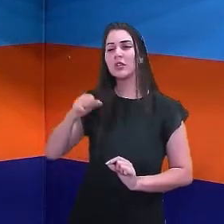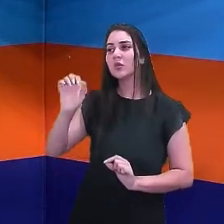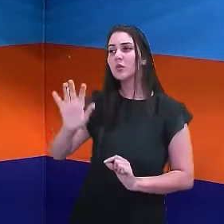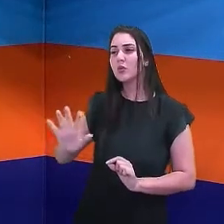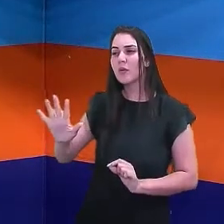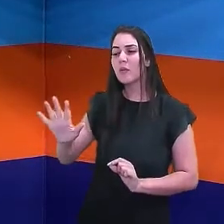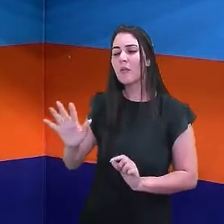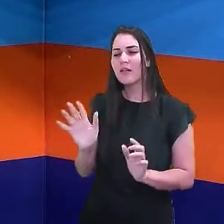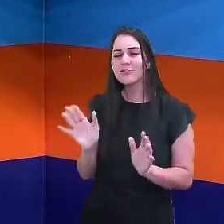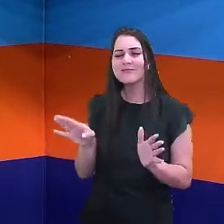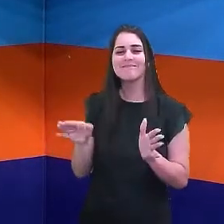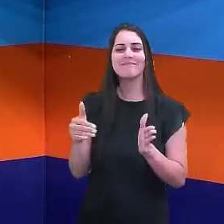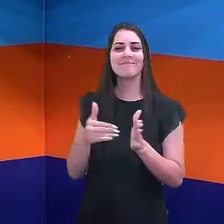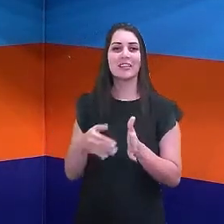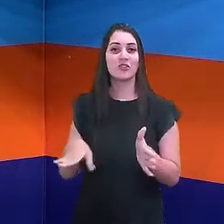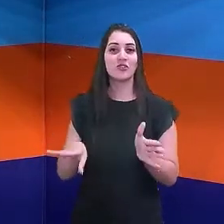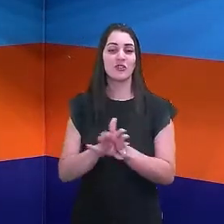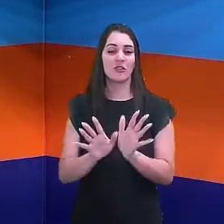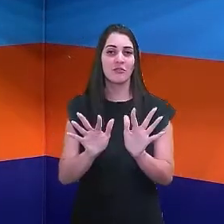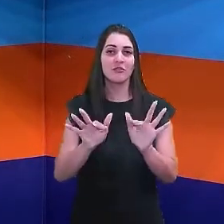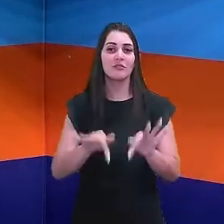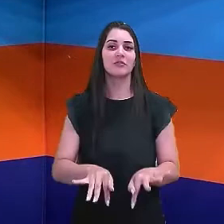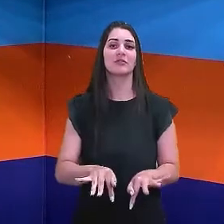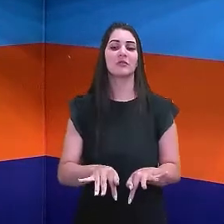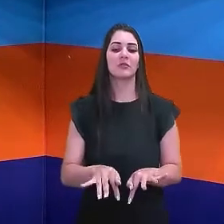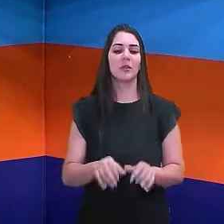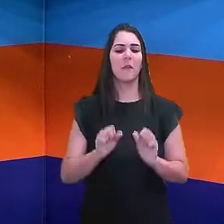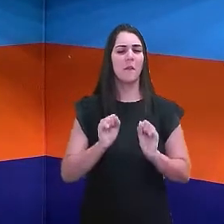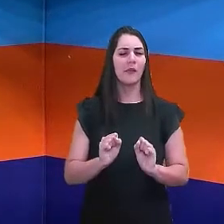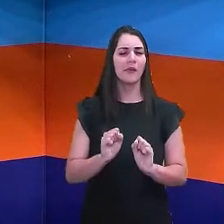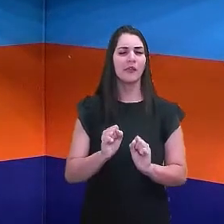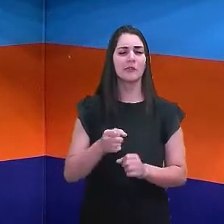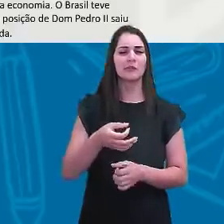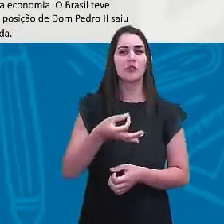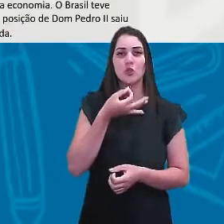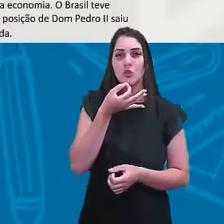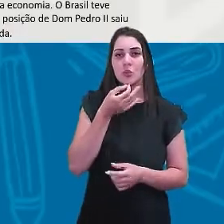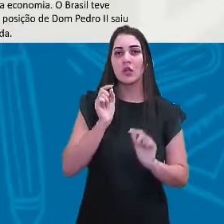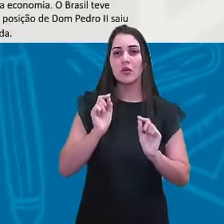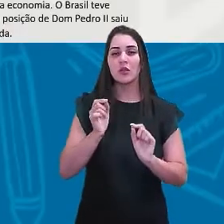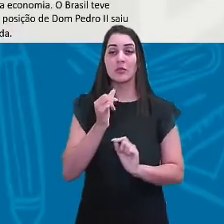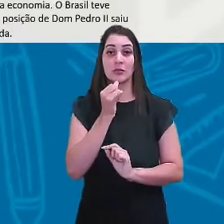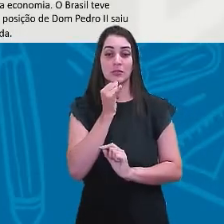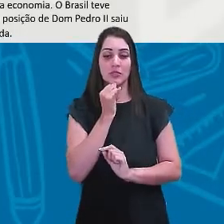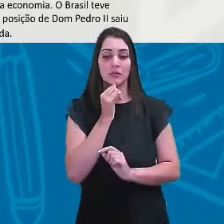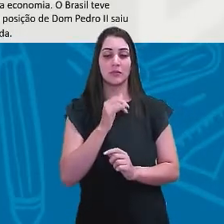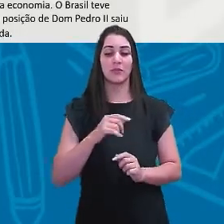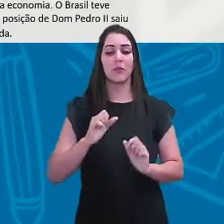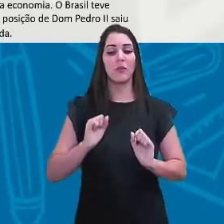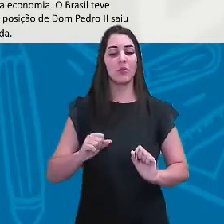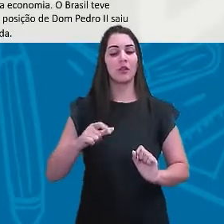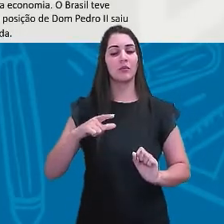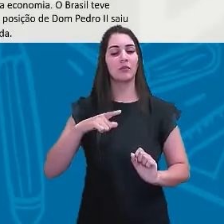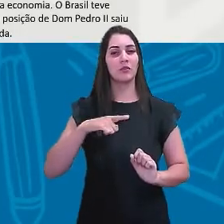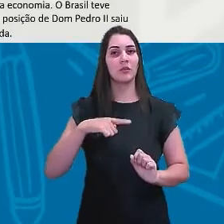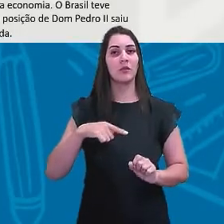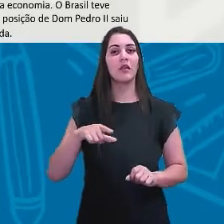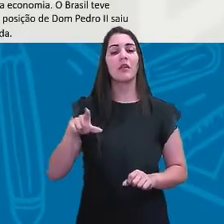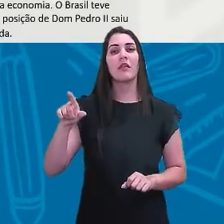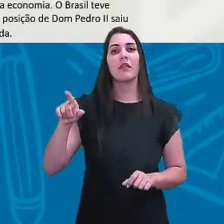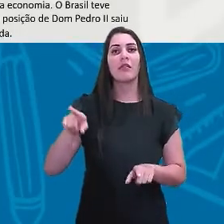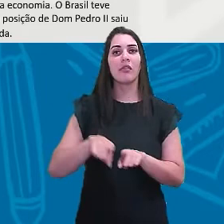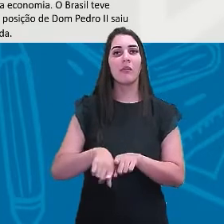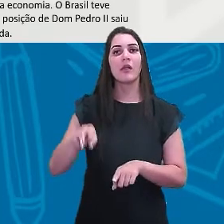chegue ao seu fim. A gente pode citar, como citamos vários exemplos, mas podemos também lembrar sobre a Guerra